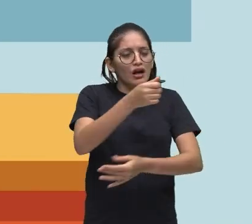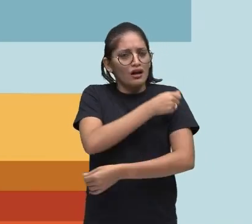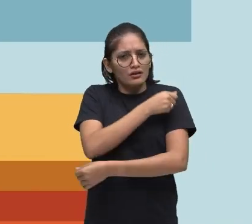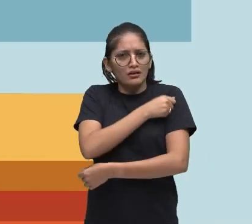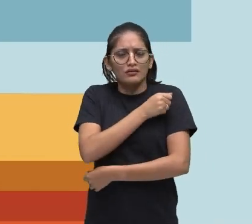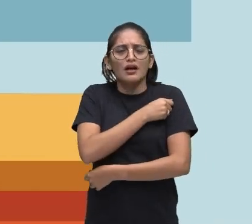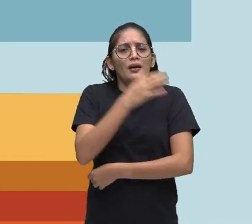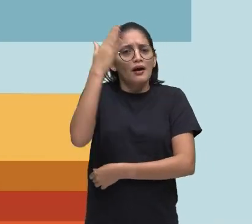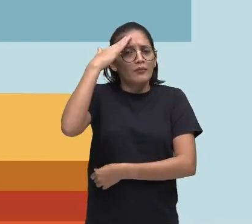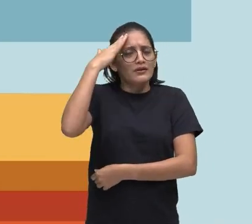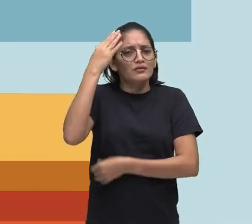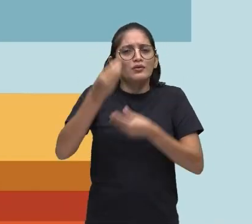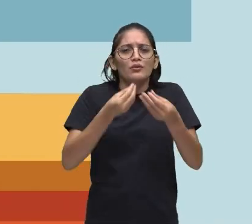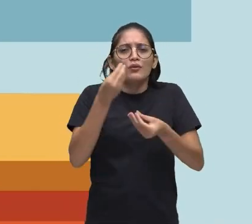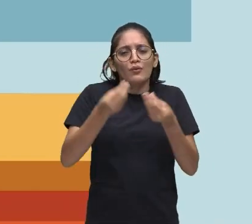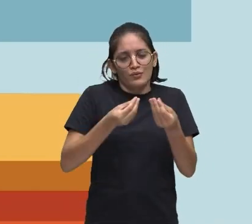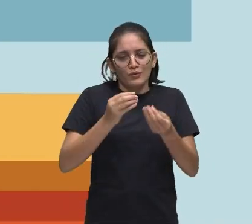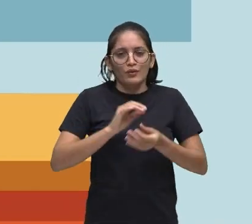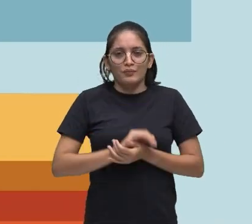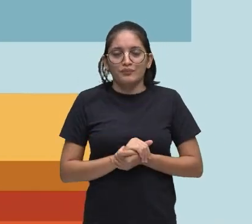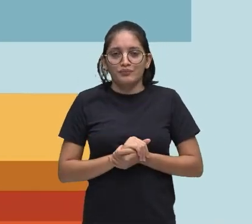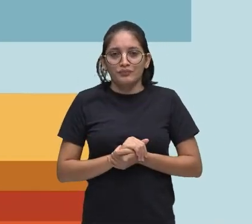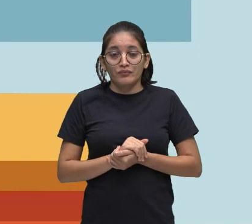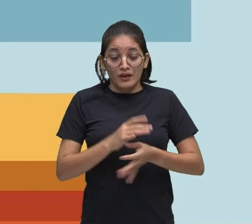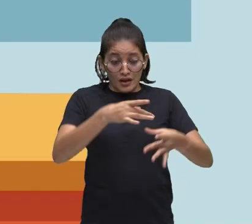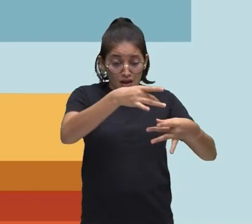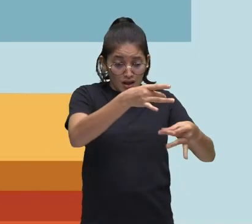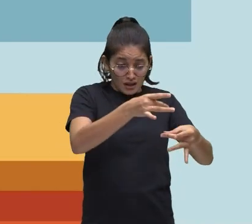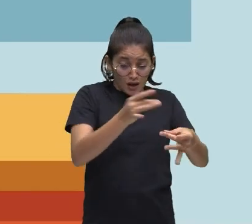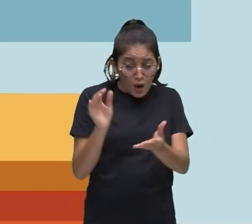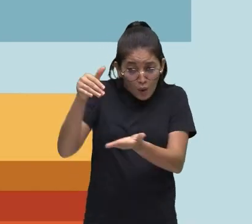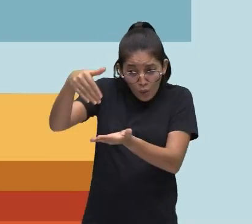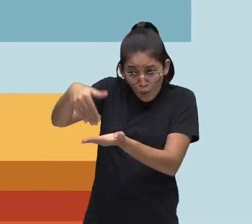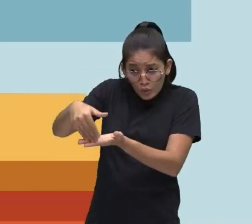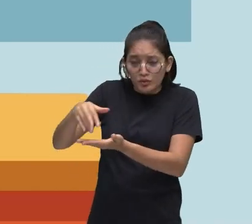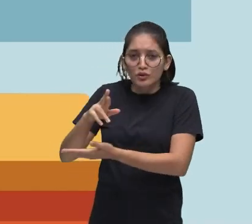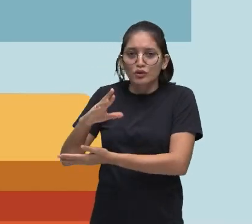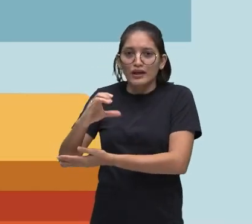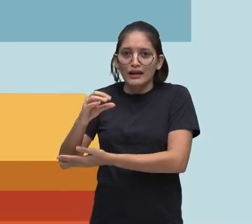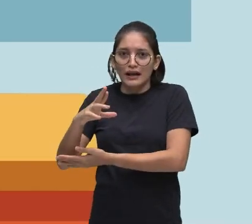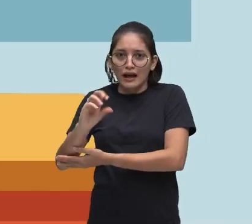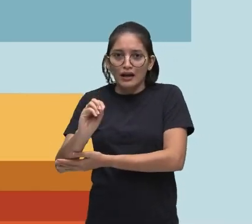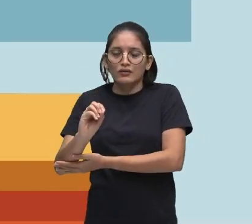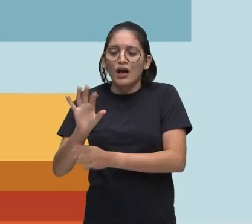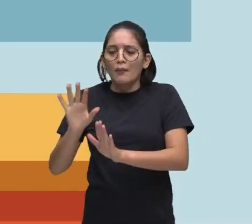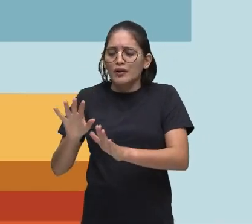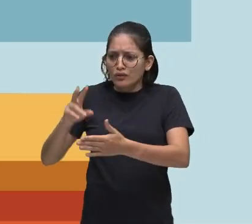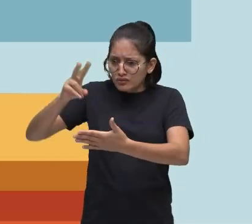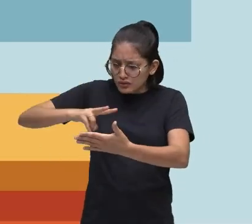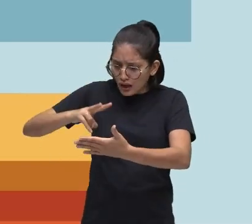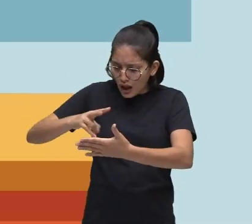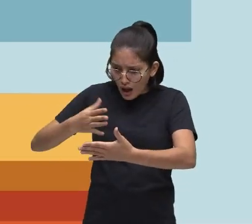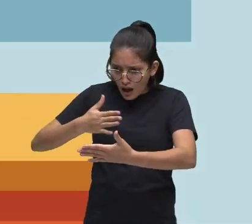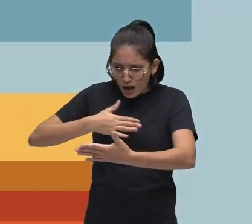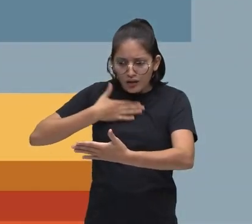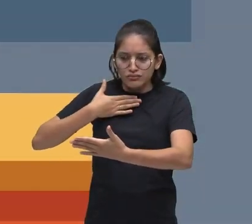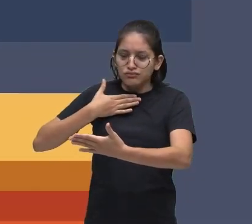das anotações. Ela deixou a ficha do Ricardo para último, mas quando a leu, foi grande a sua